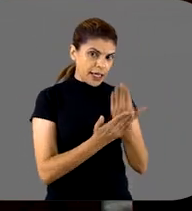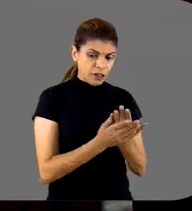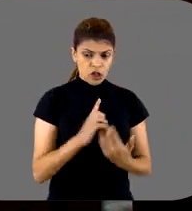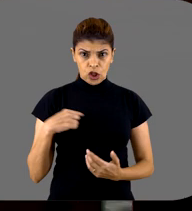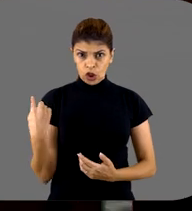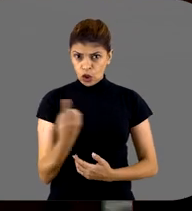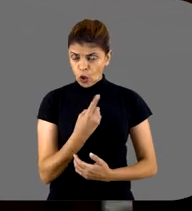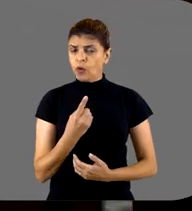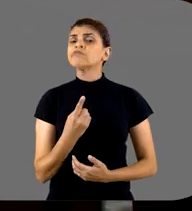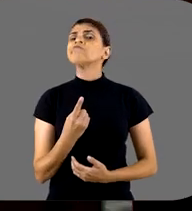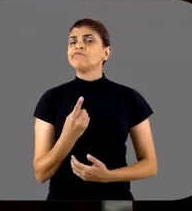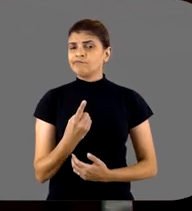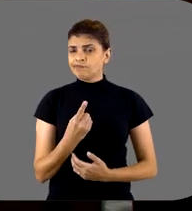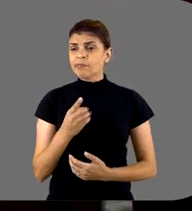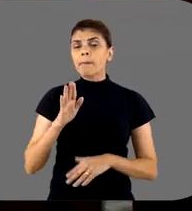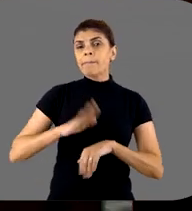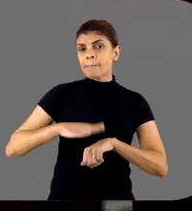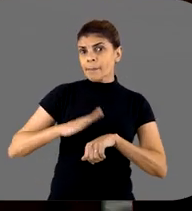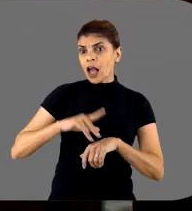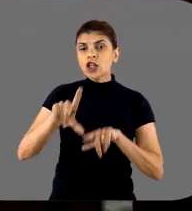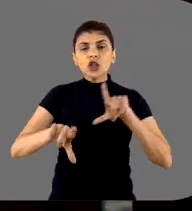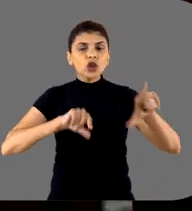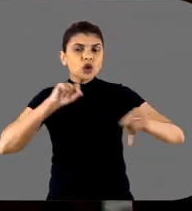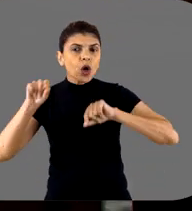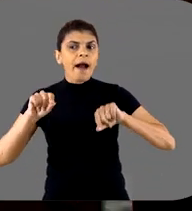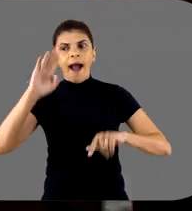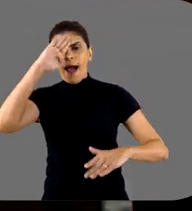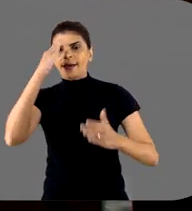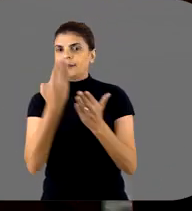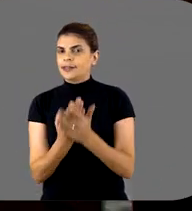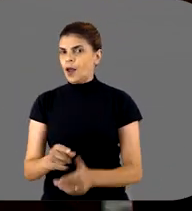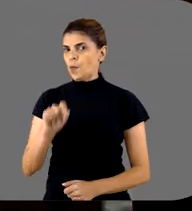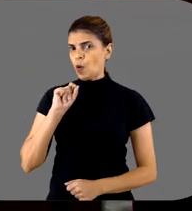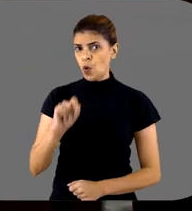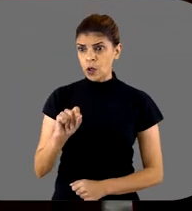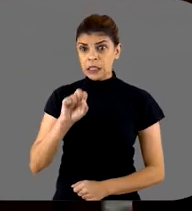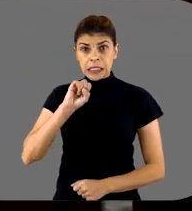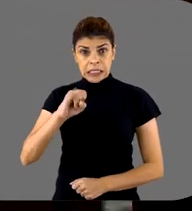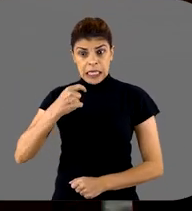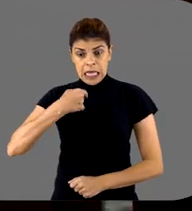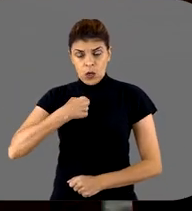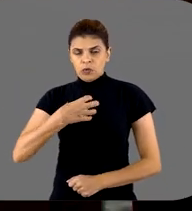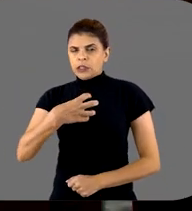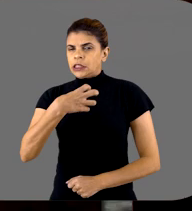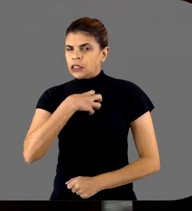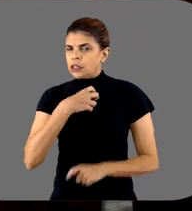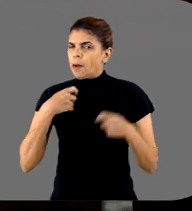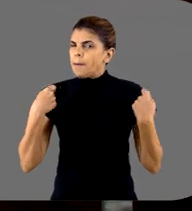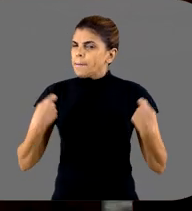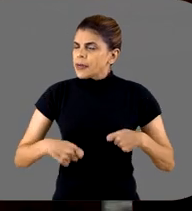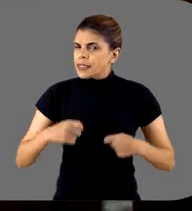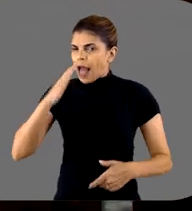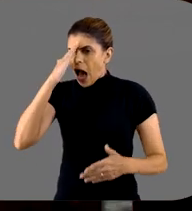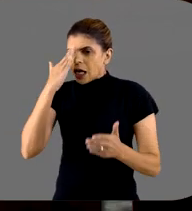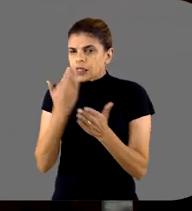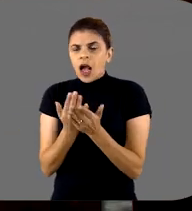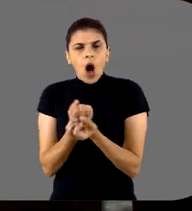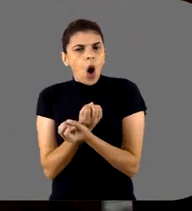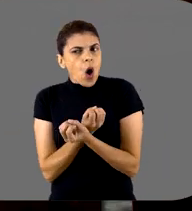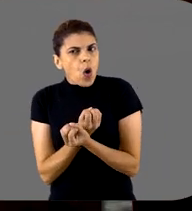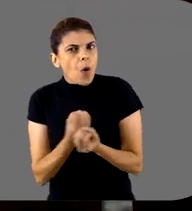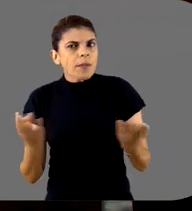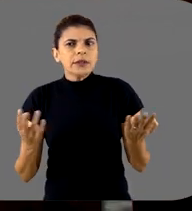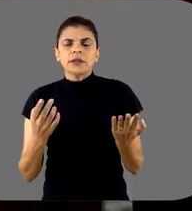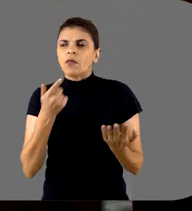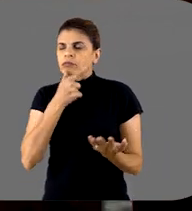crenças, nós, na verdade, tendemos a escolher no que acreditamos. Uma vez que nós sentimos que precisamos acreditar em algo